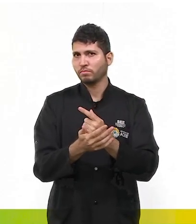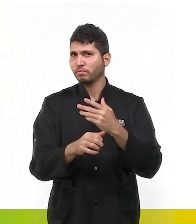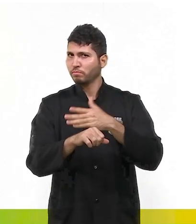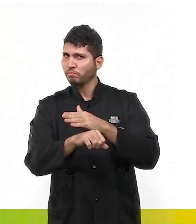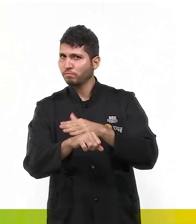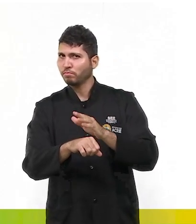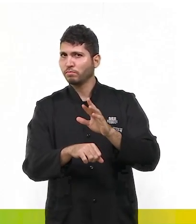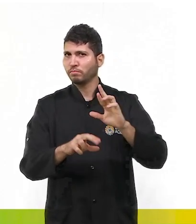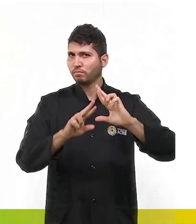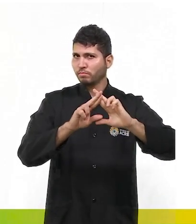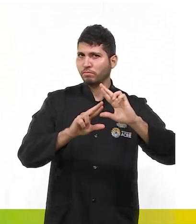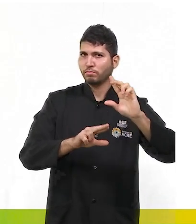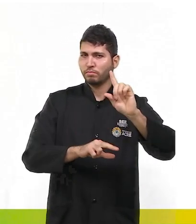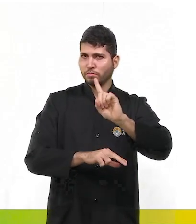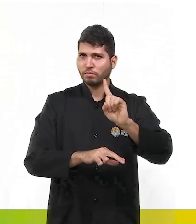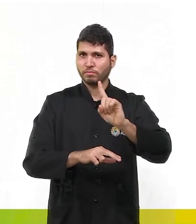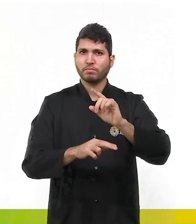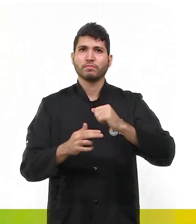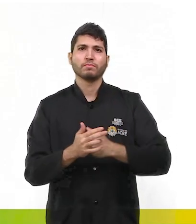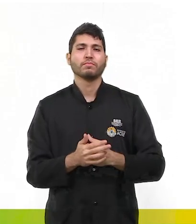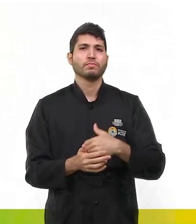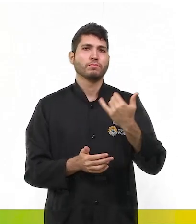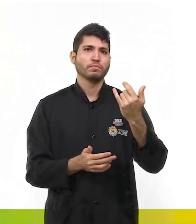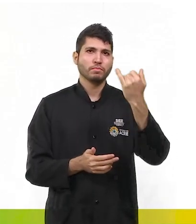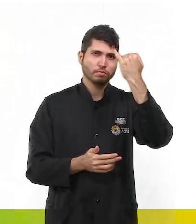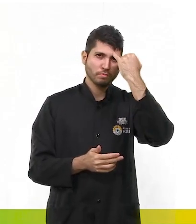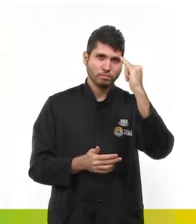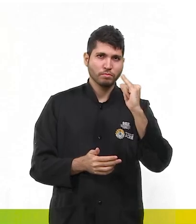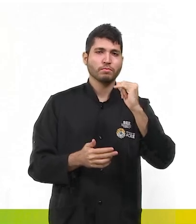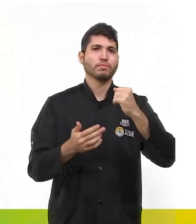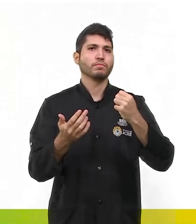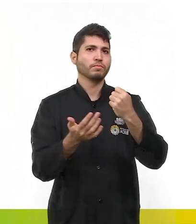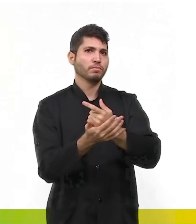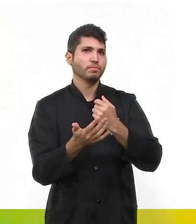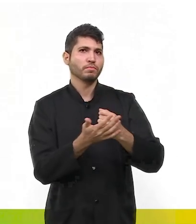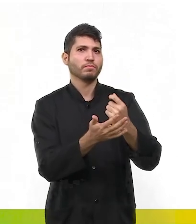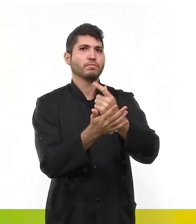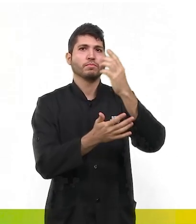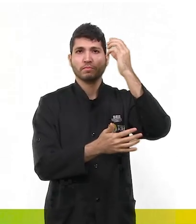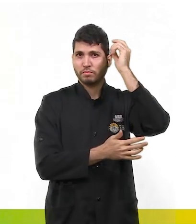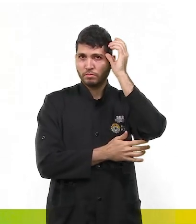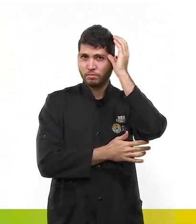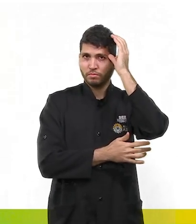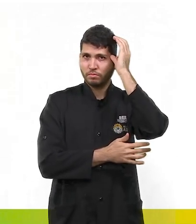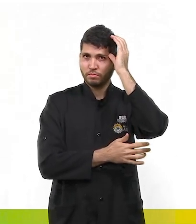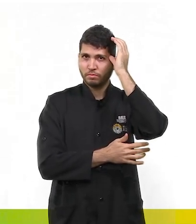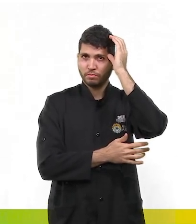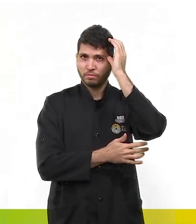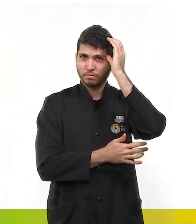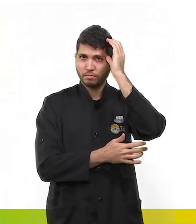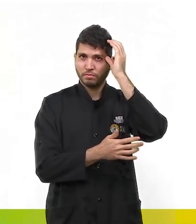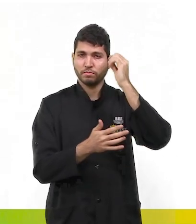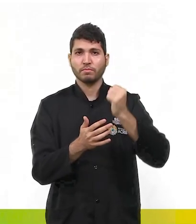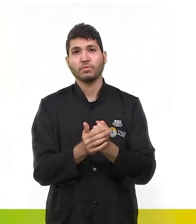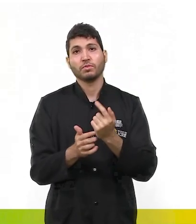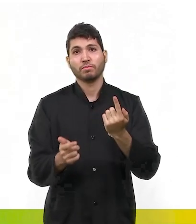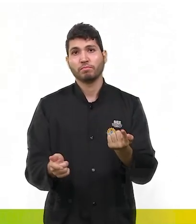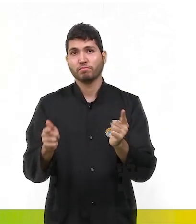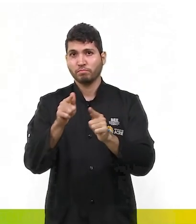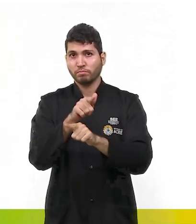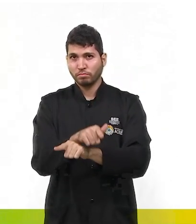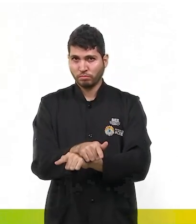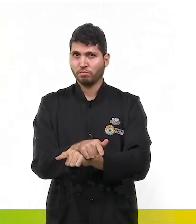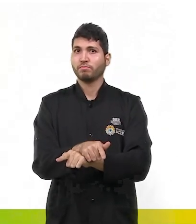a ideia do consumo consciente, eu logo falei para vocês, o consumo consciente ele é algo que vai na contramão